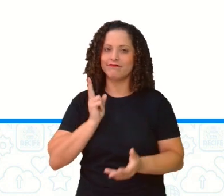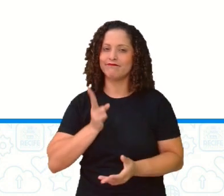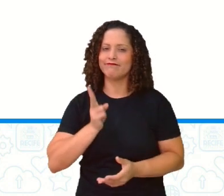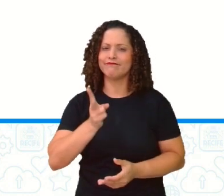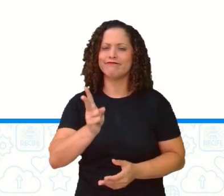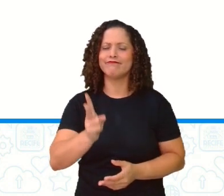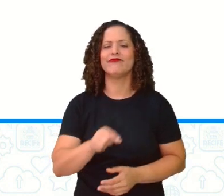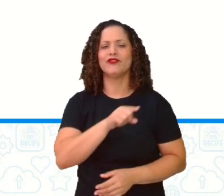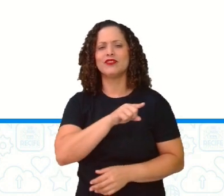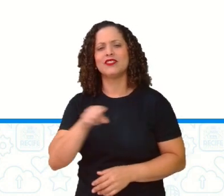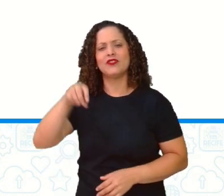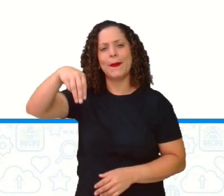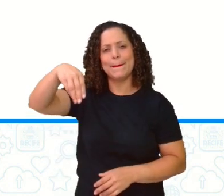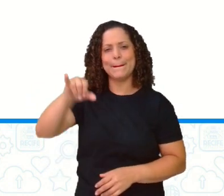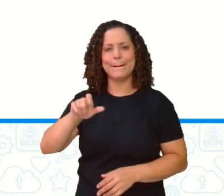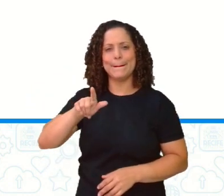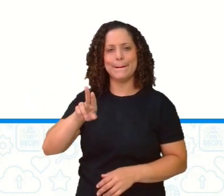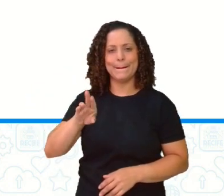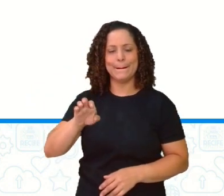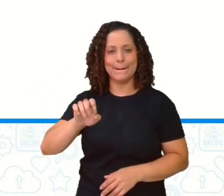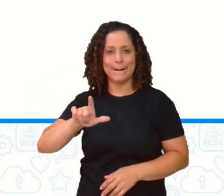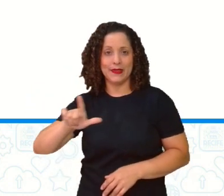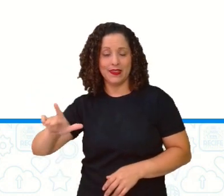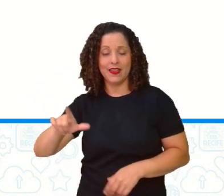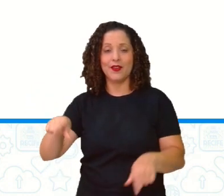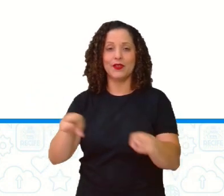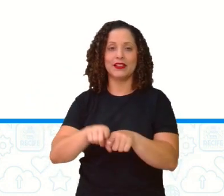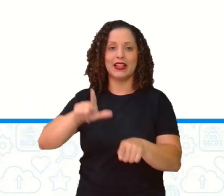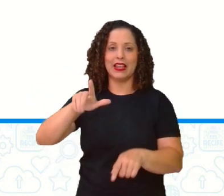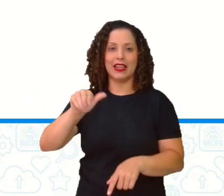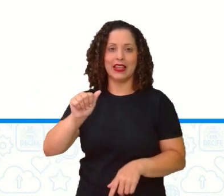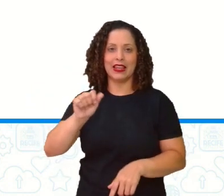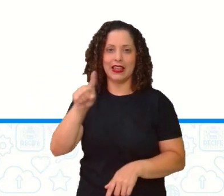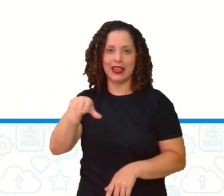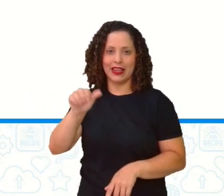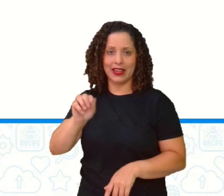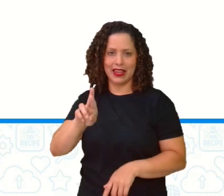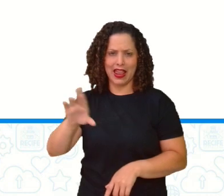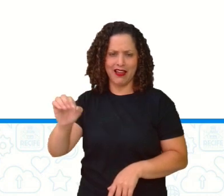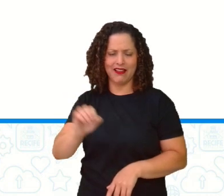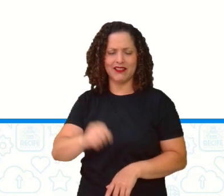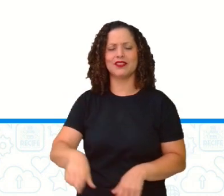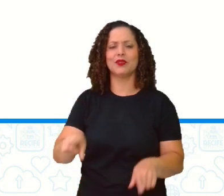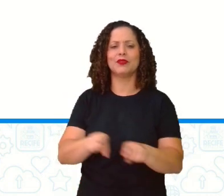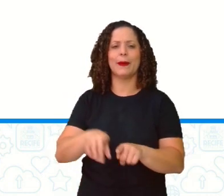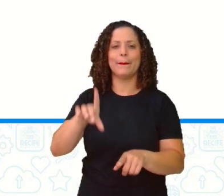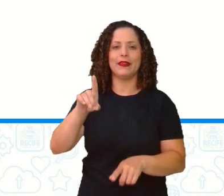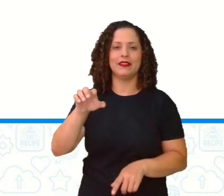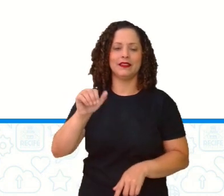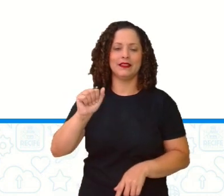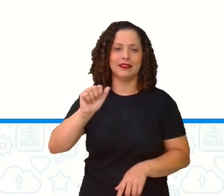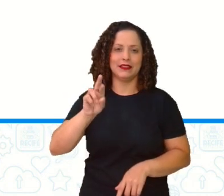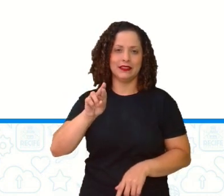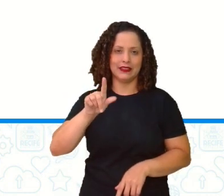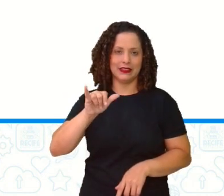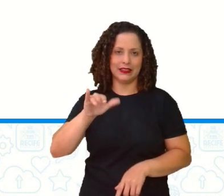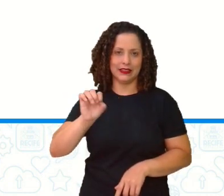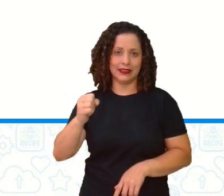Miguel, Lázaro. Tem um estudante novo que chegou, né? Darlisson, está sempre participando agora.